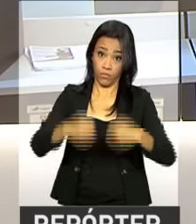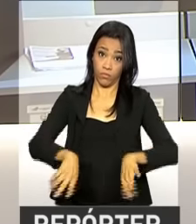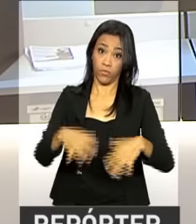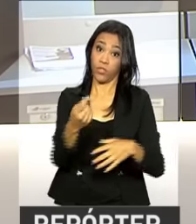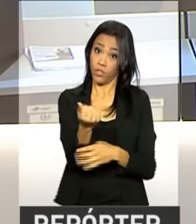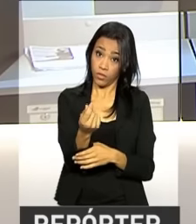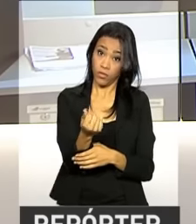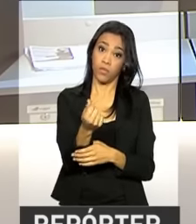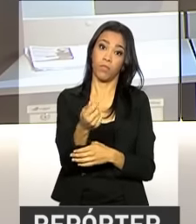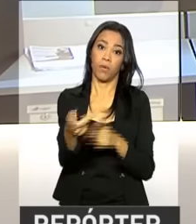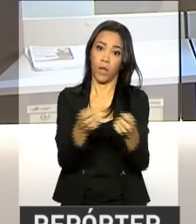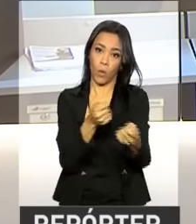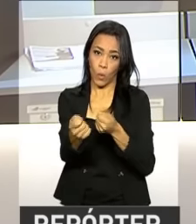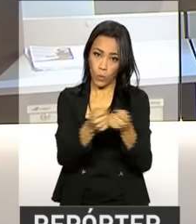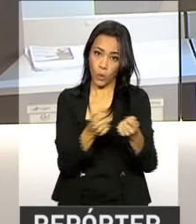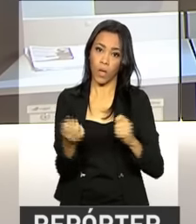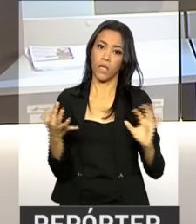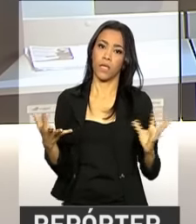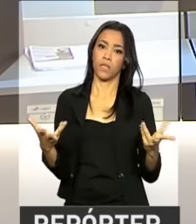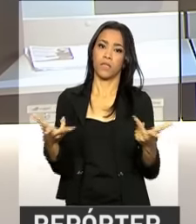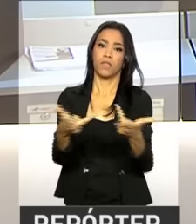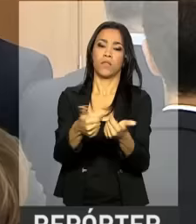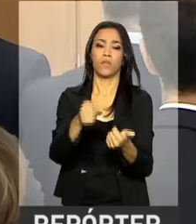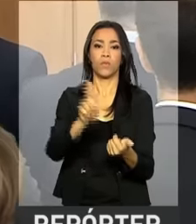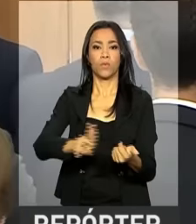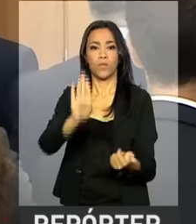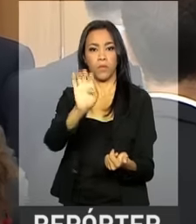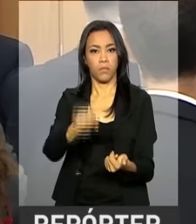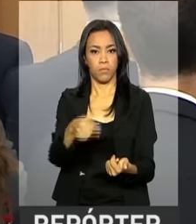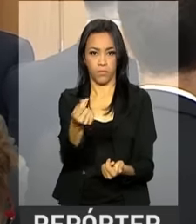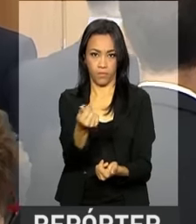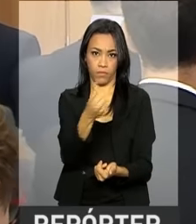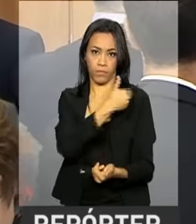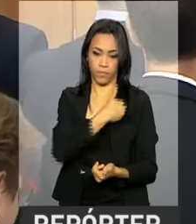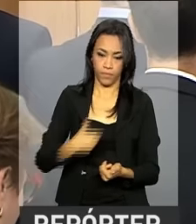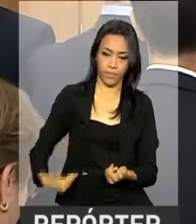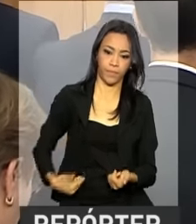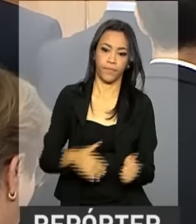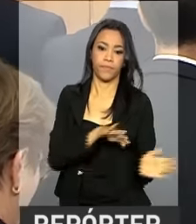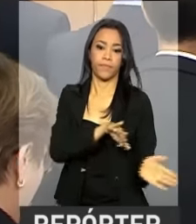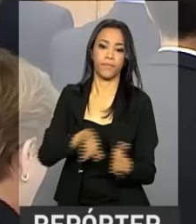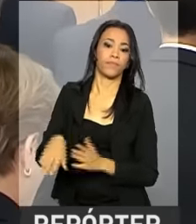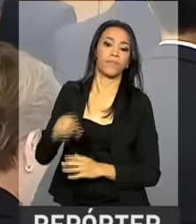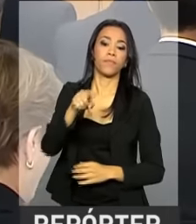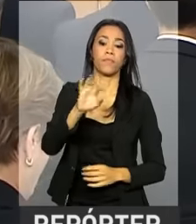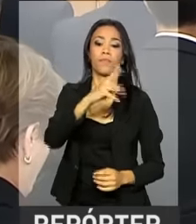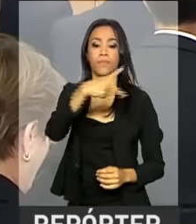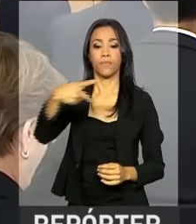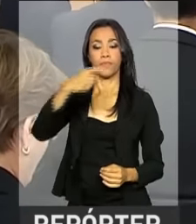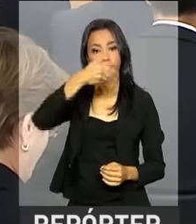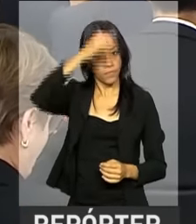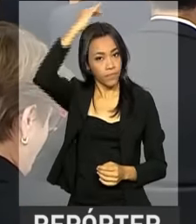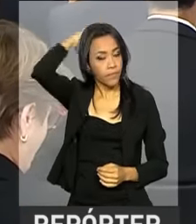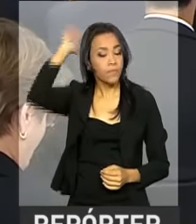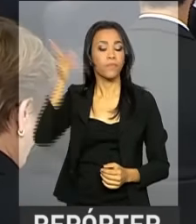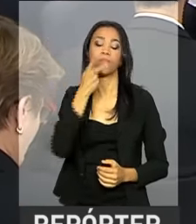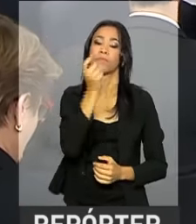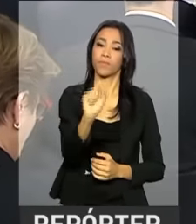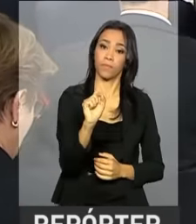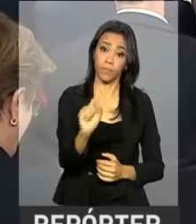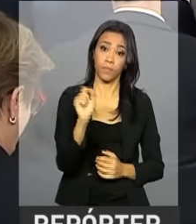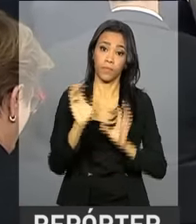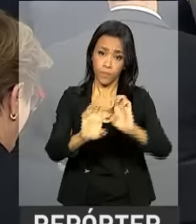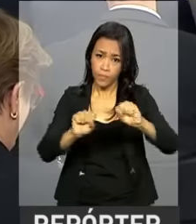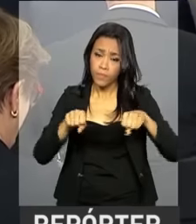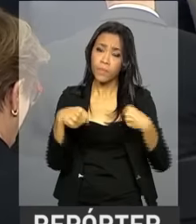e dar mais eficiência ao Estado. O presidente da República em exercício, Michel Temer, destacou os